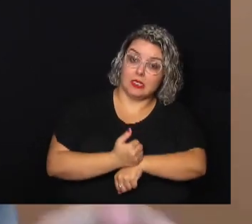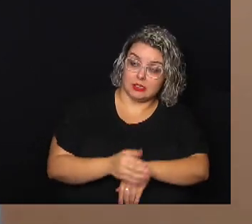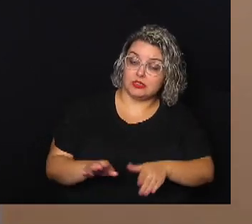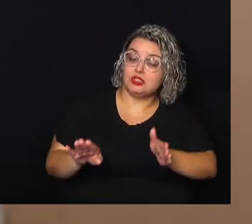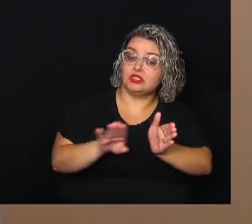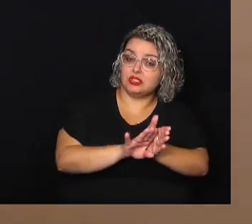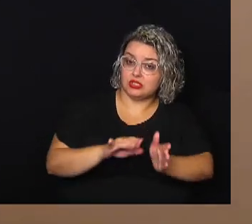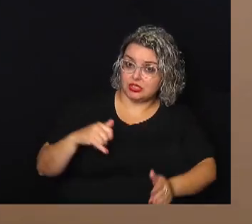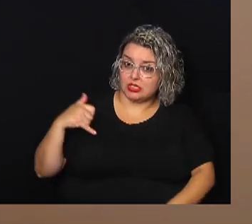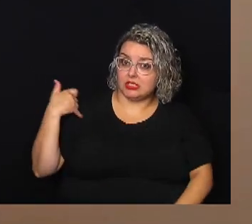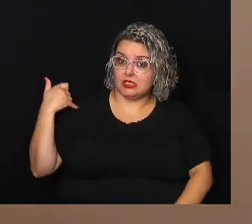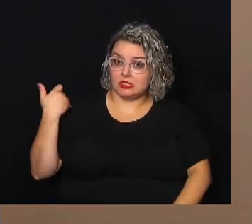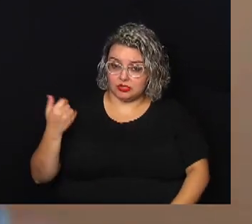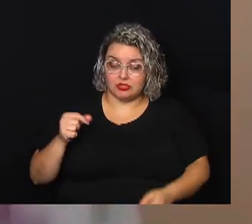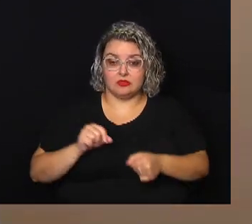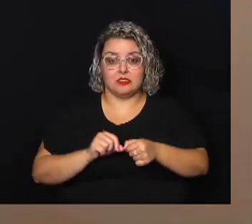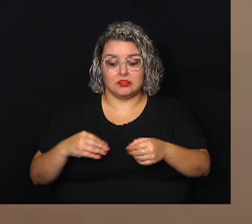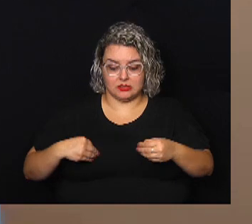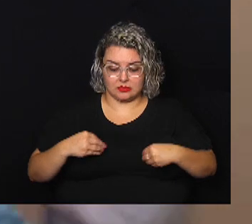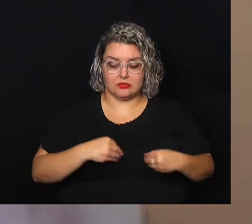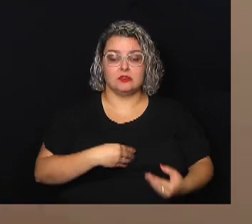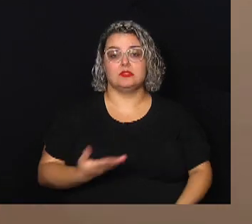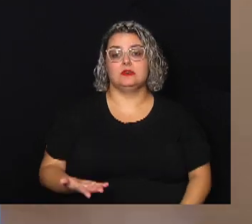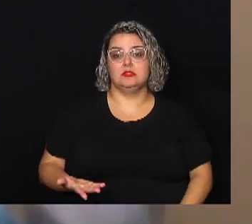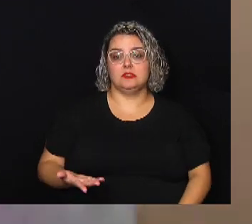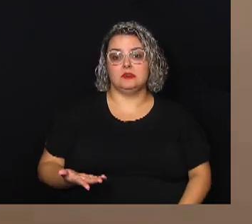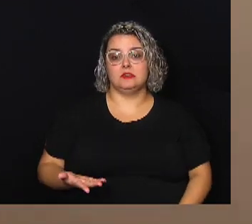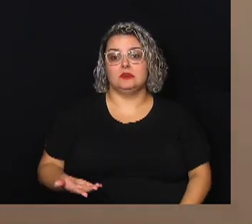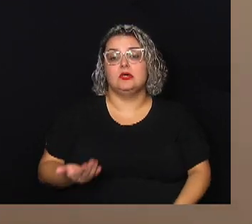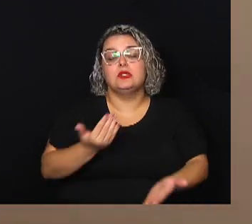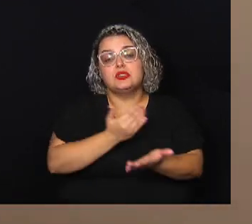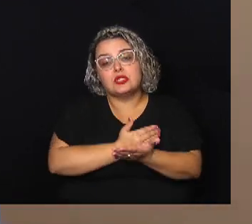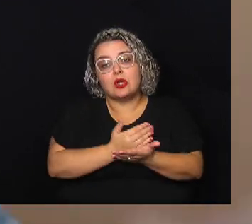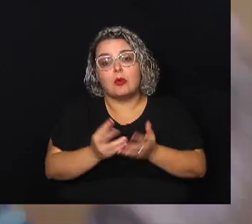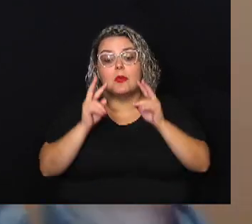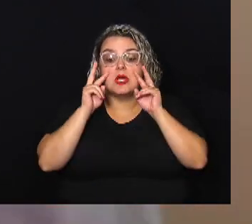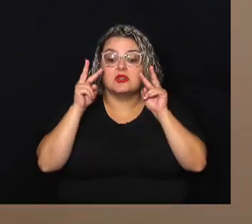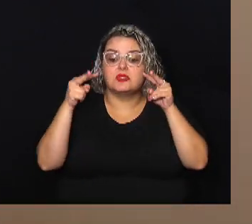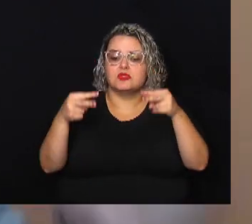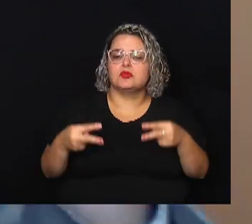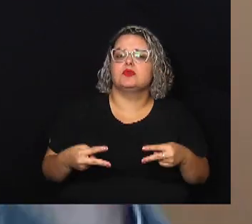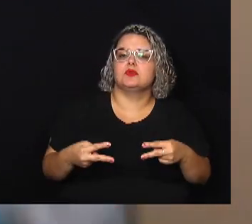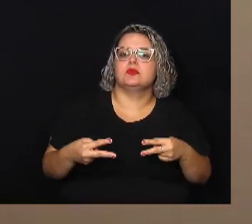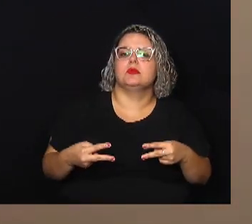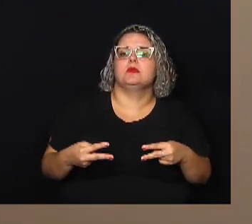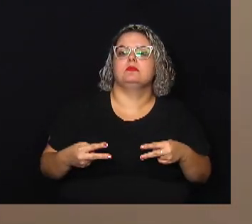de fazer os exames, esse paciente ele já começa a olhar para os hábitos